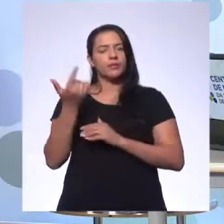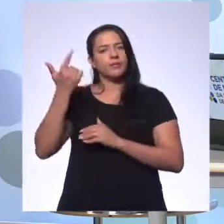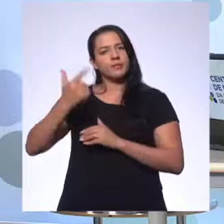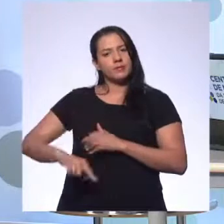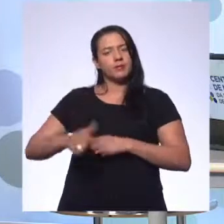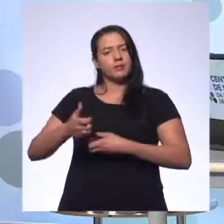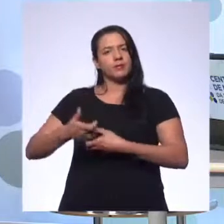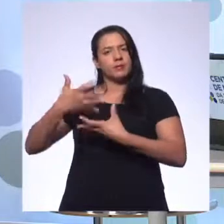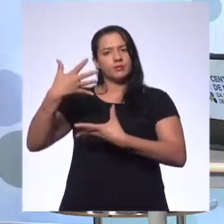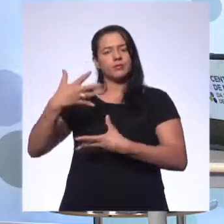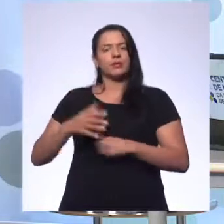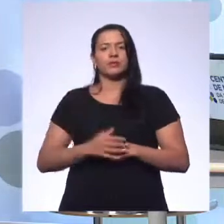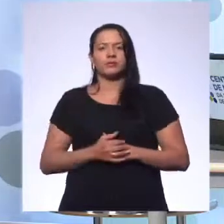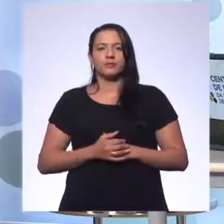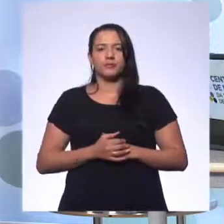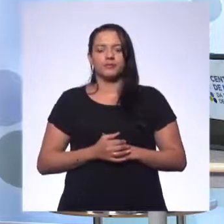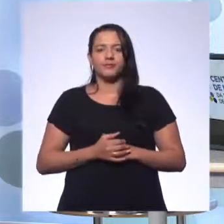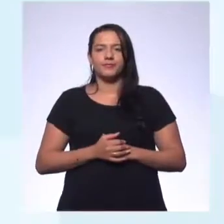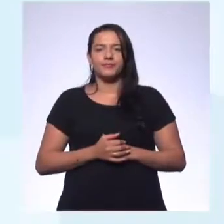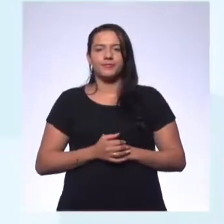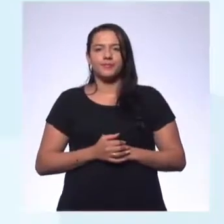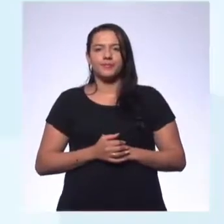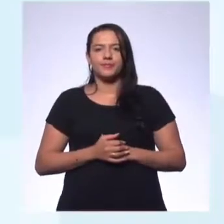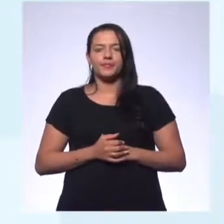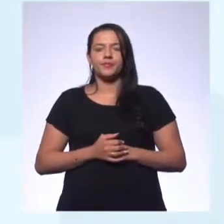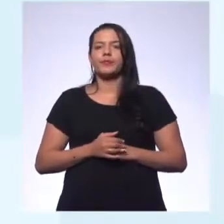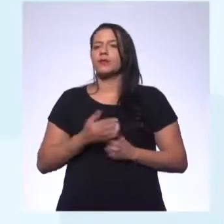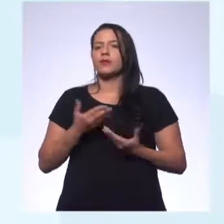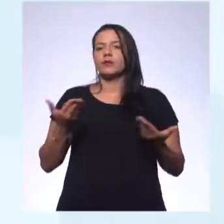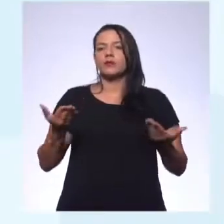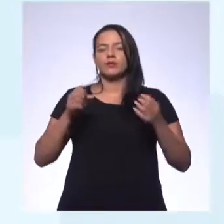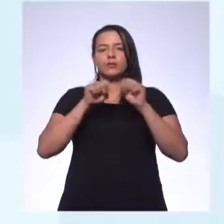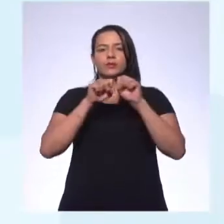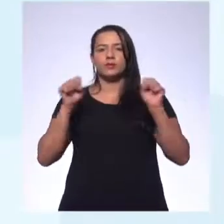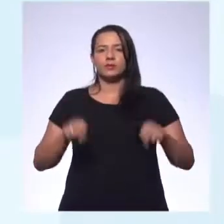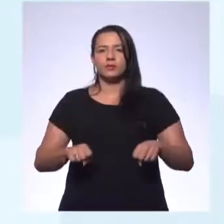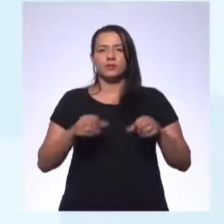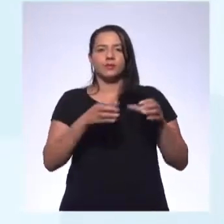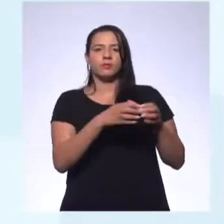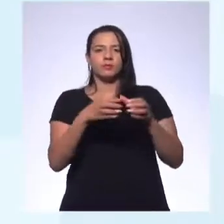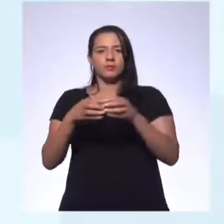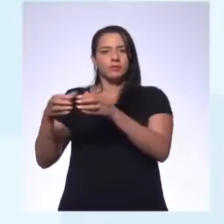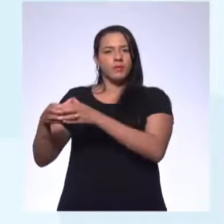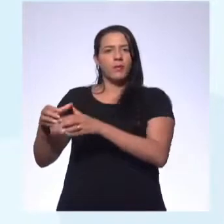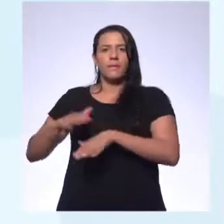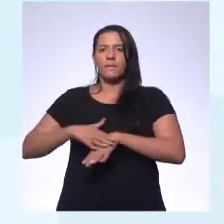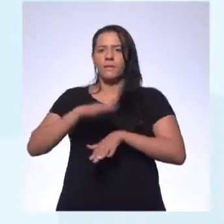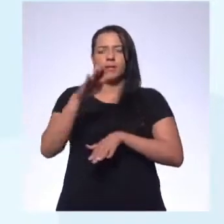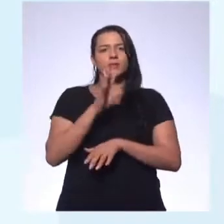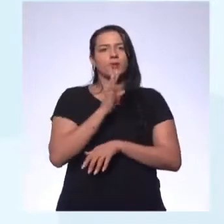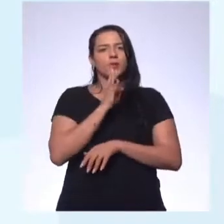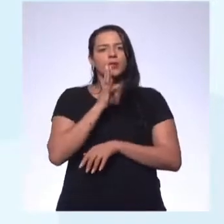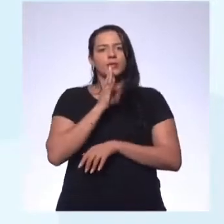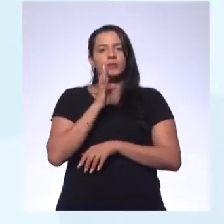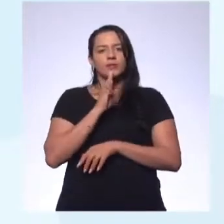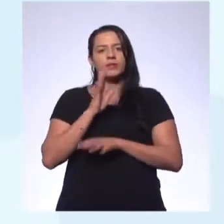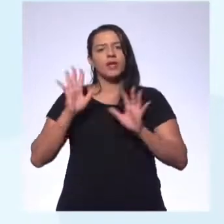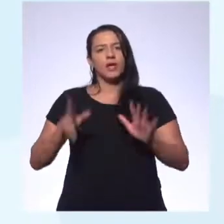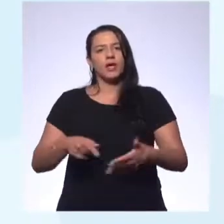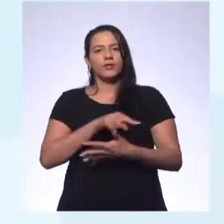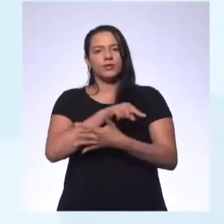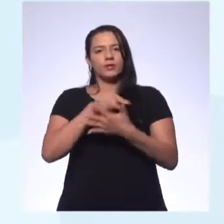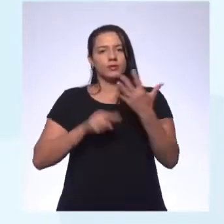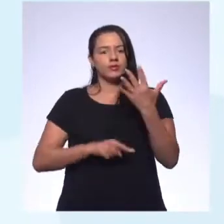uma interação e eu quero saber de vocês. O sistema de classificação mais conhecido é o dos 5 reinos,